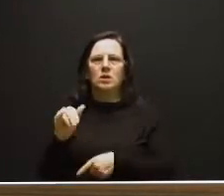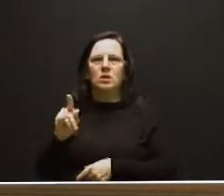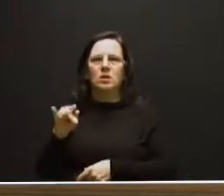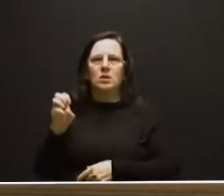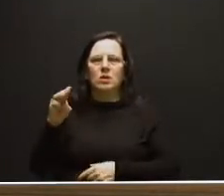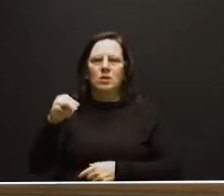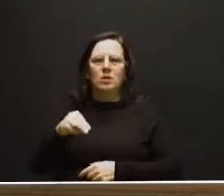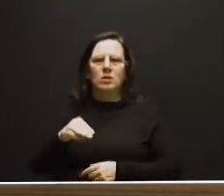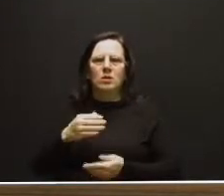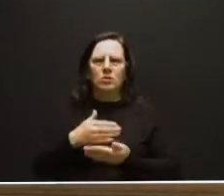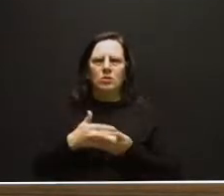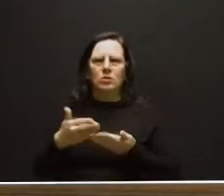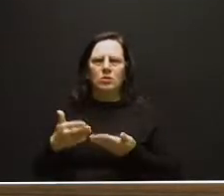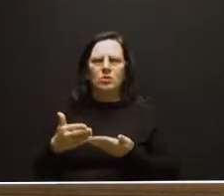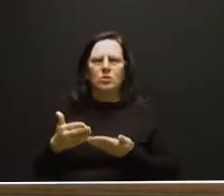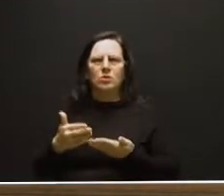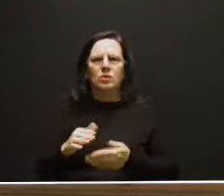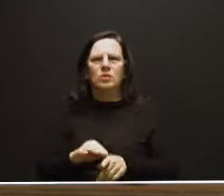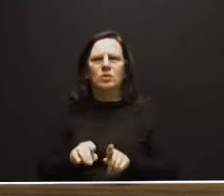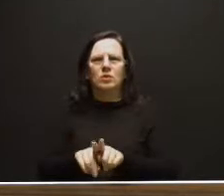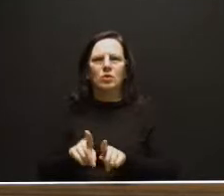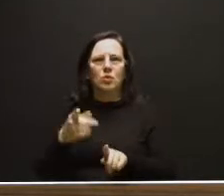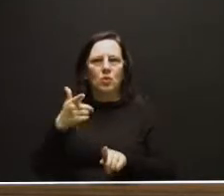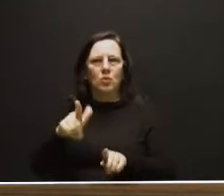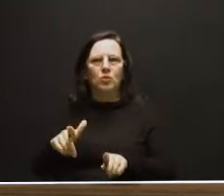do ministro eros grau